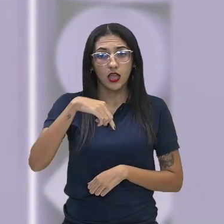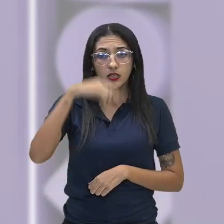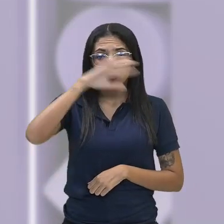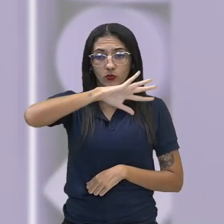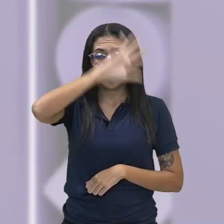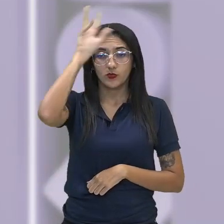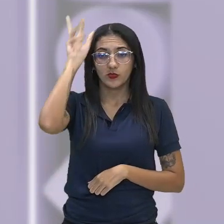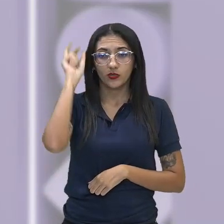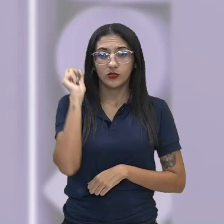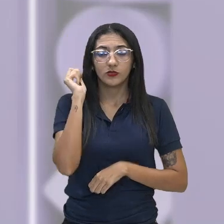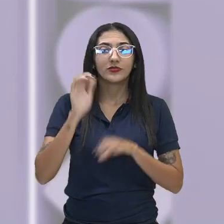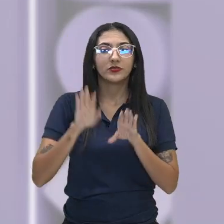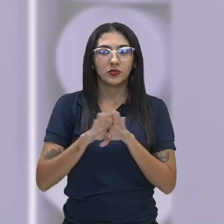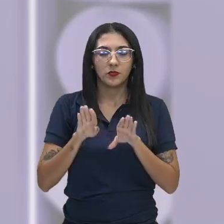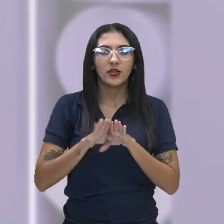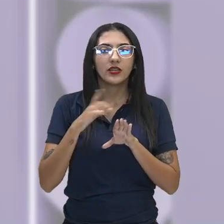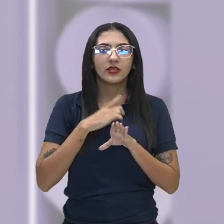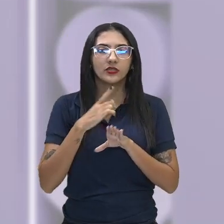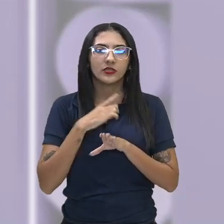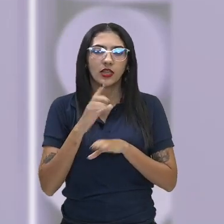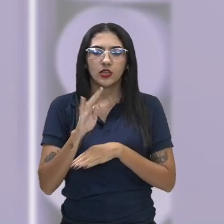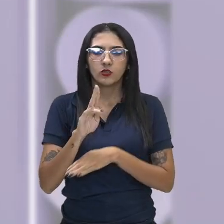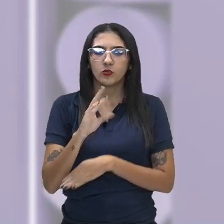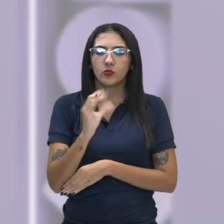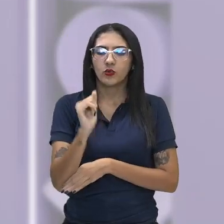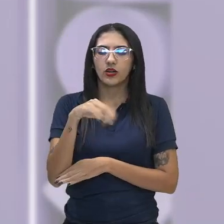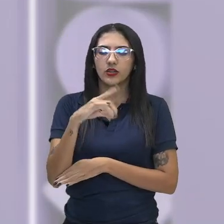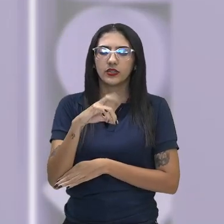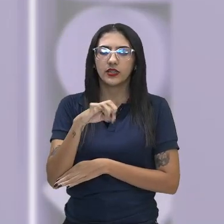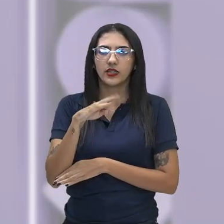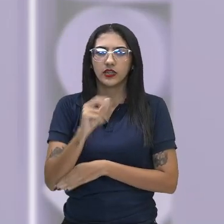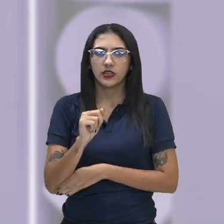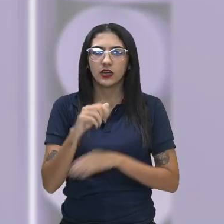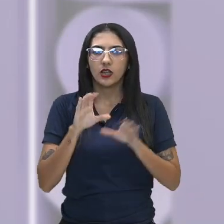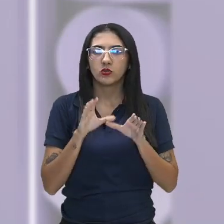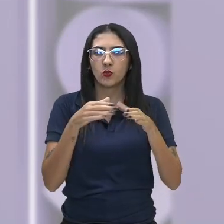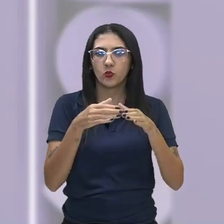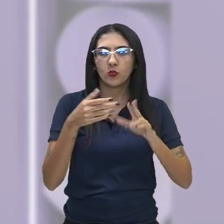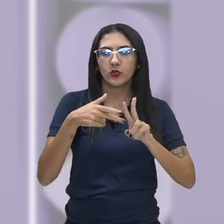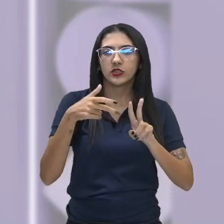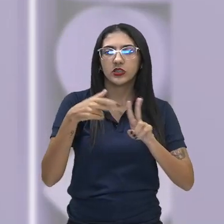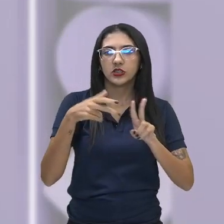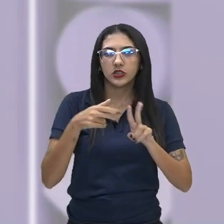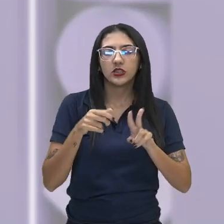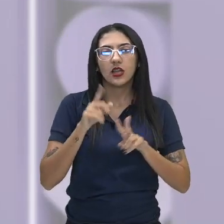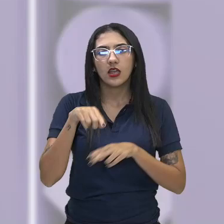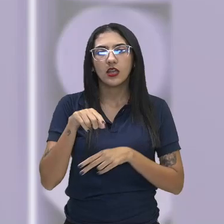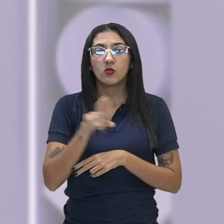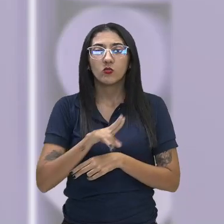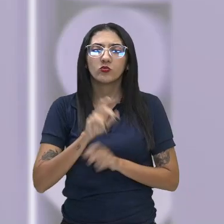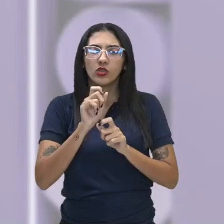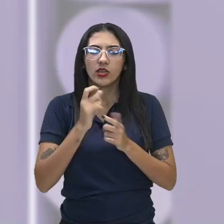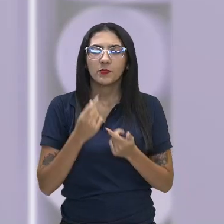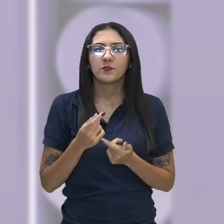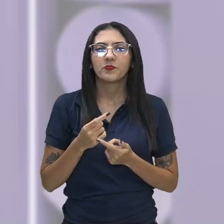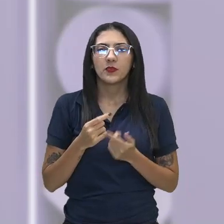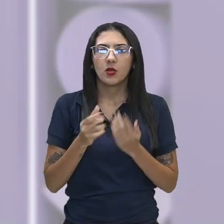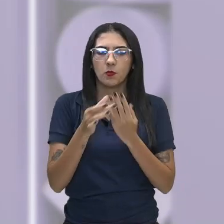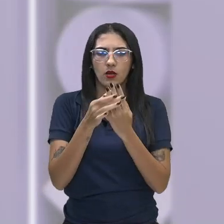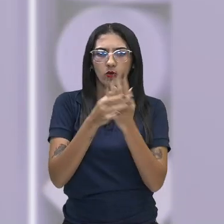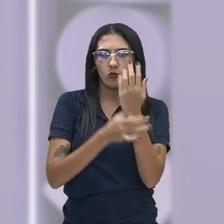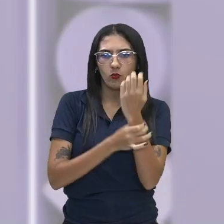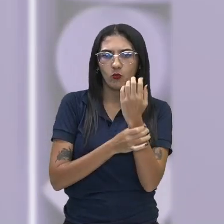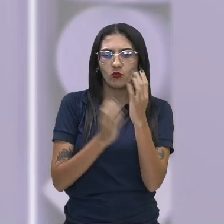da tucandeira, que acontece entre o Saterê e Simaué, e que é a partir que eles pegam uma